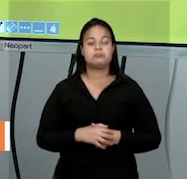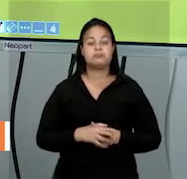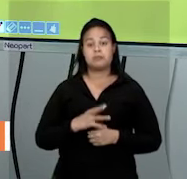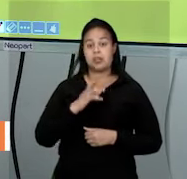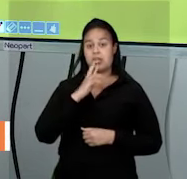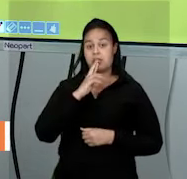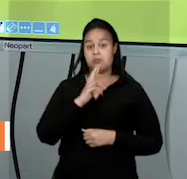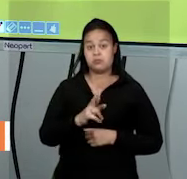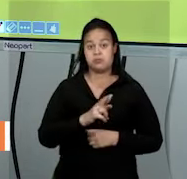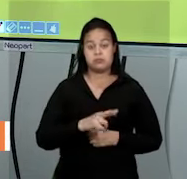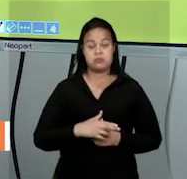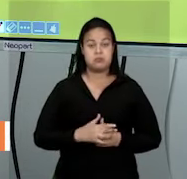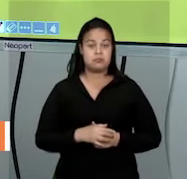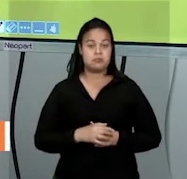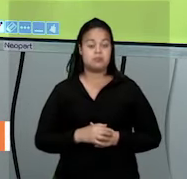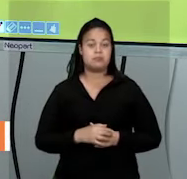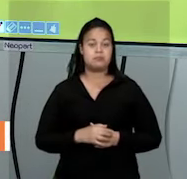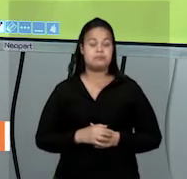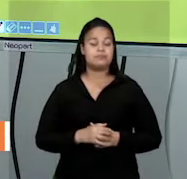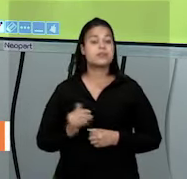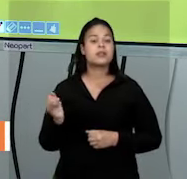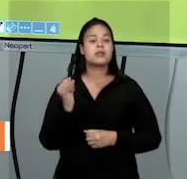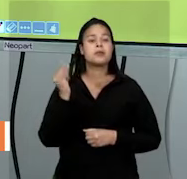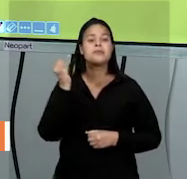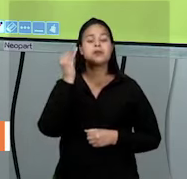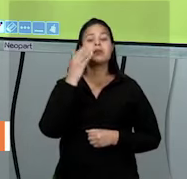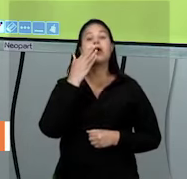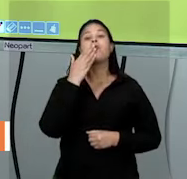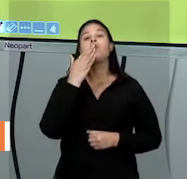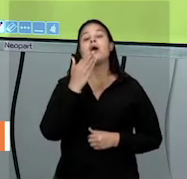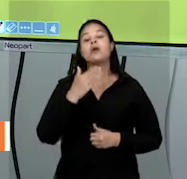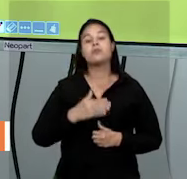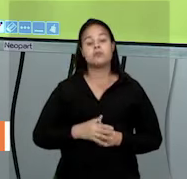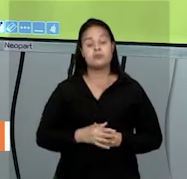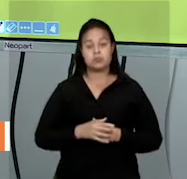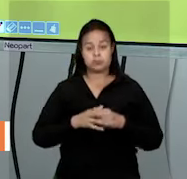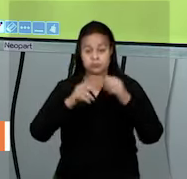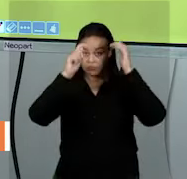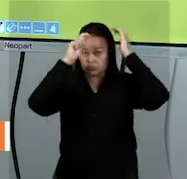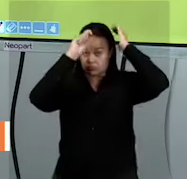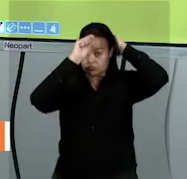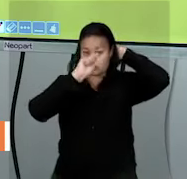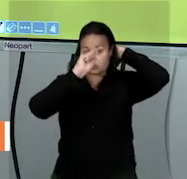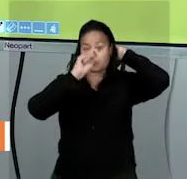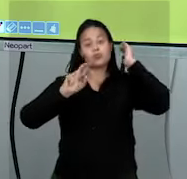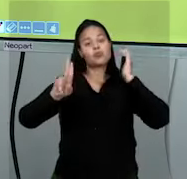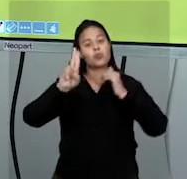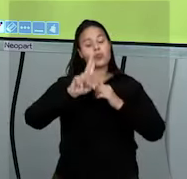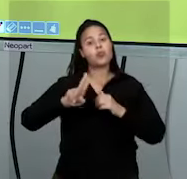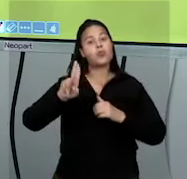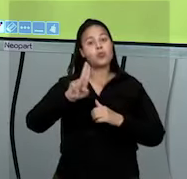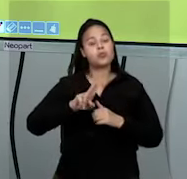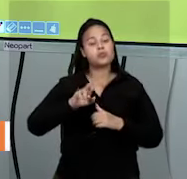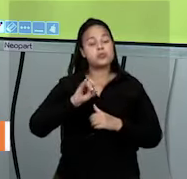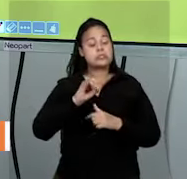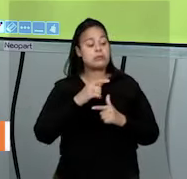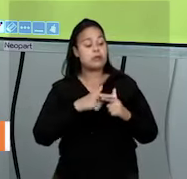Responda. Qual a importância do uso de capacetes em atividades de risco?